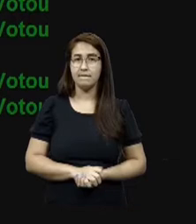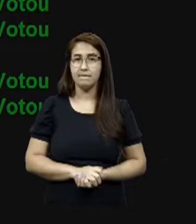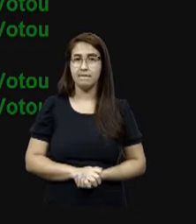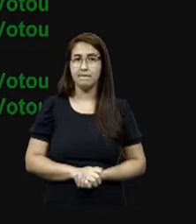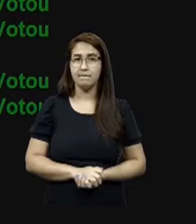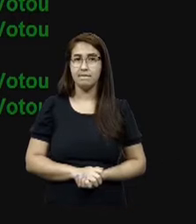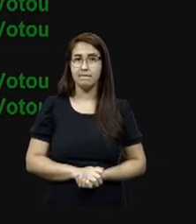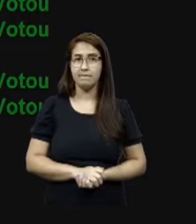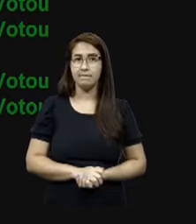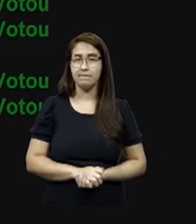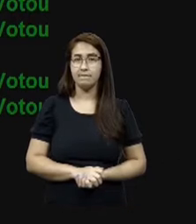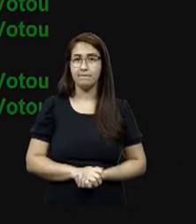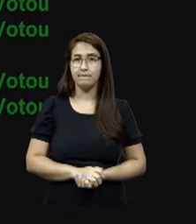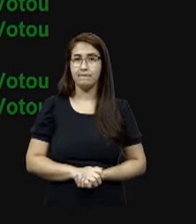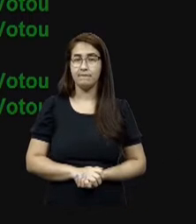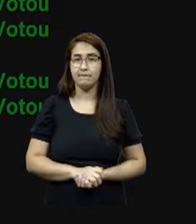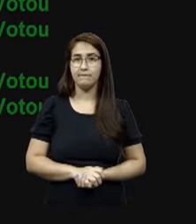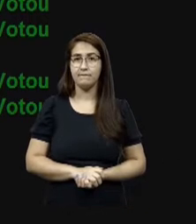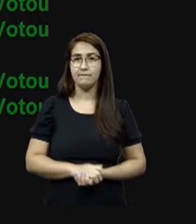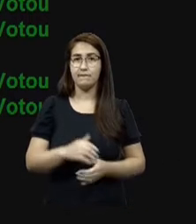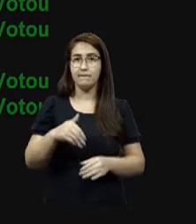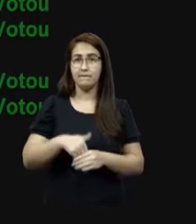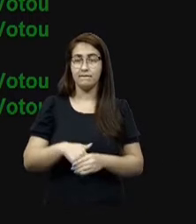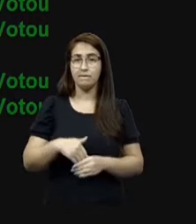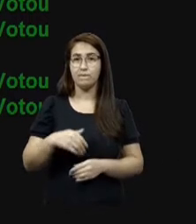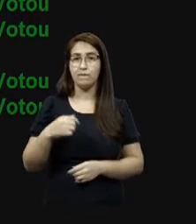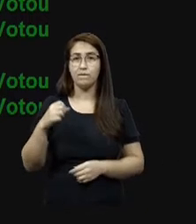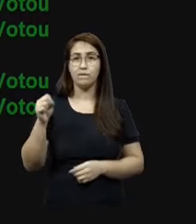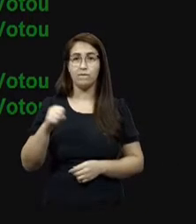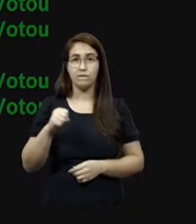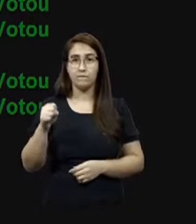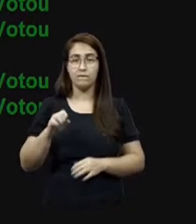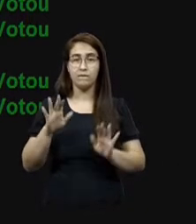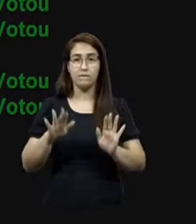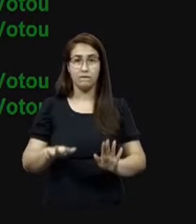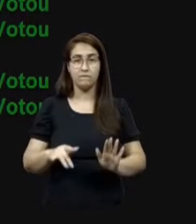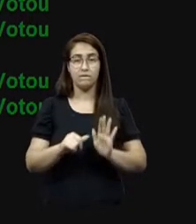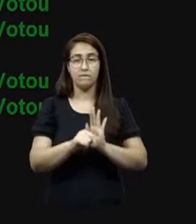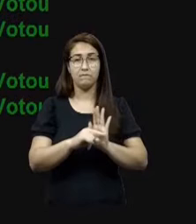Voto sim, mantém o voto. Voto não, rejeita o veto.